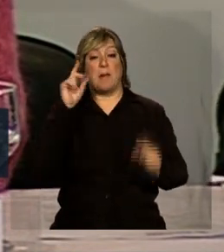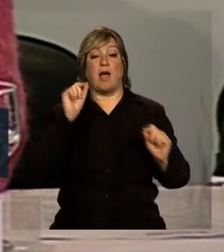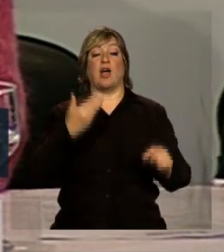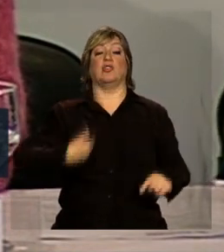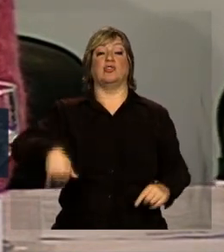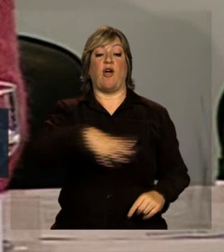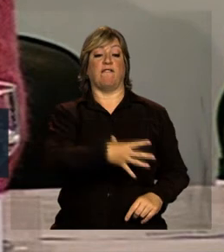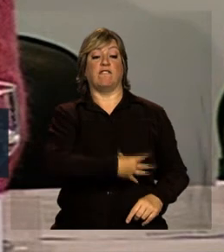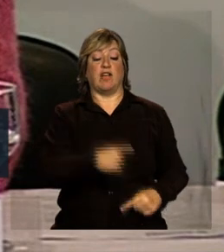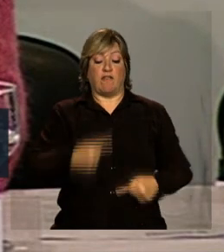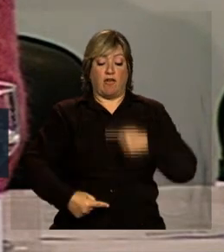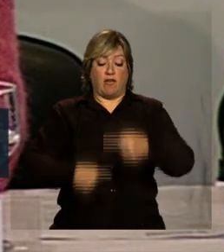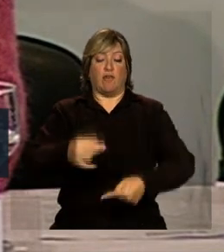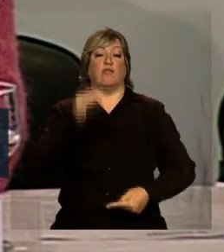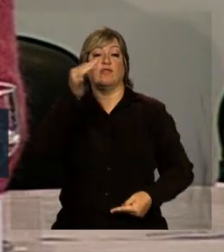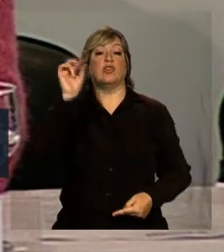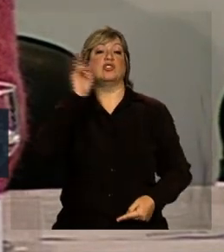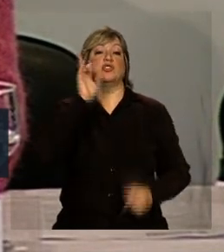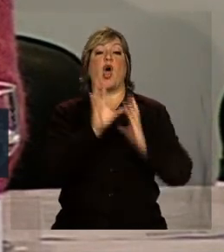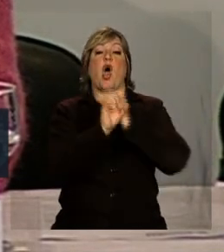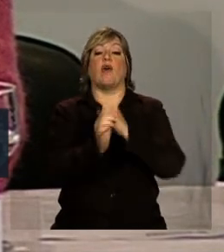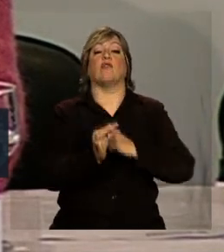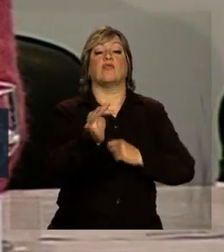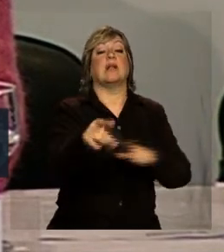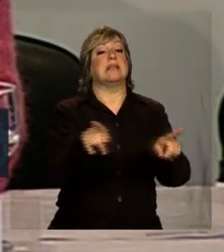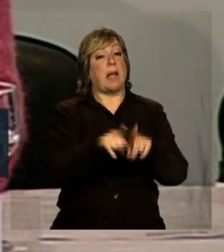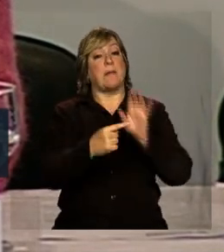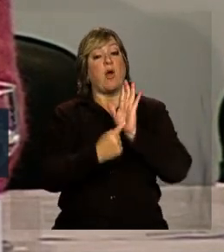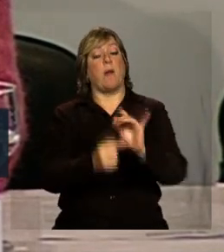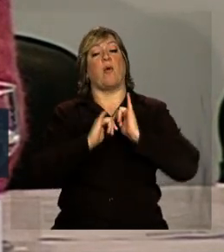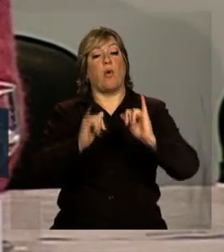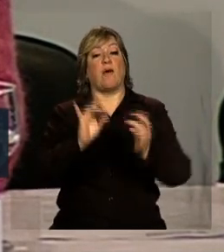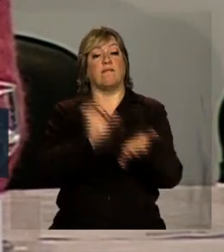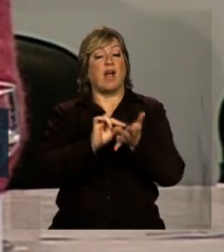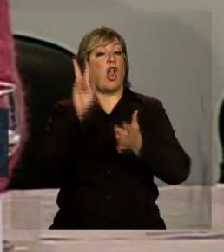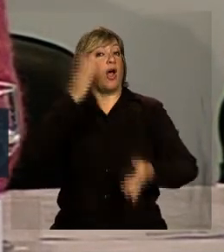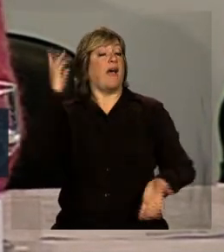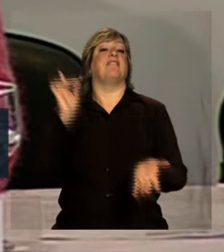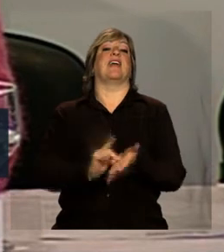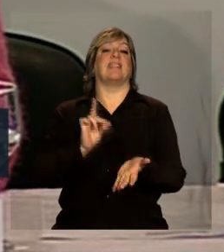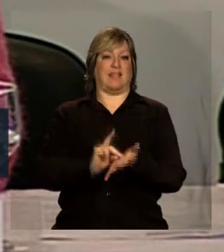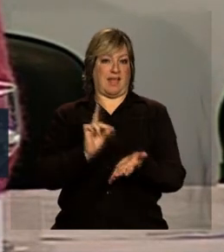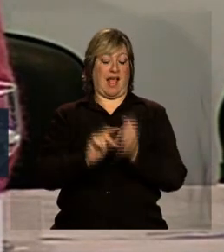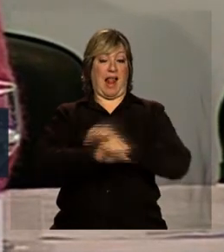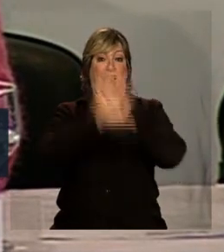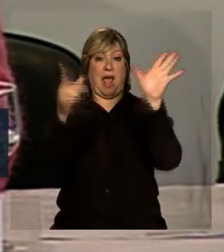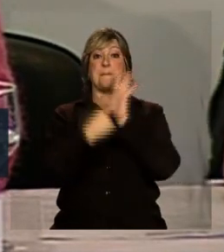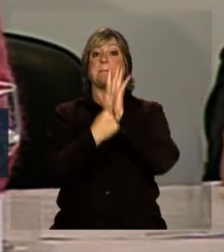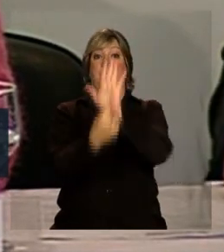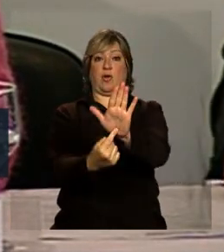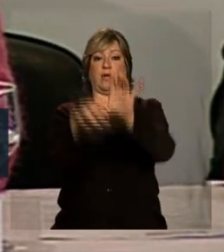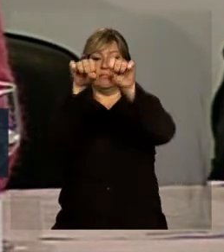nossos filhos, nossa história, conte também essas derrotas, conte também